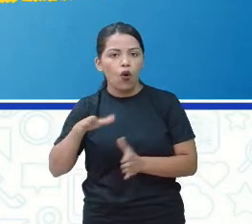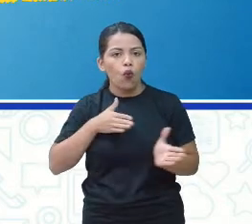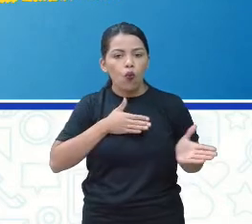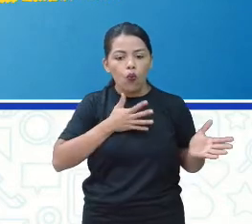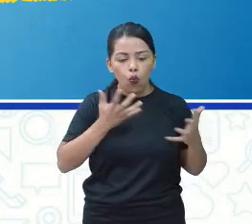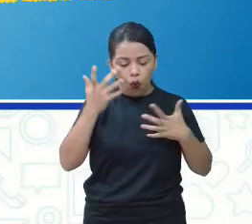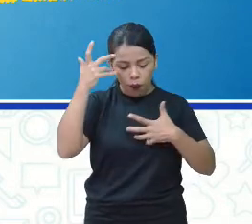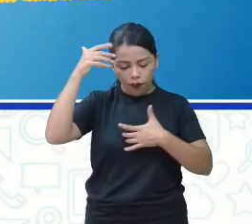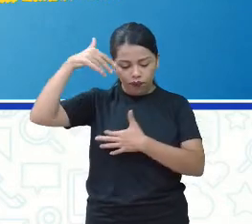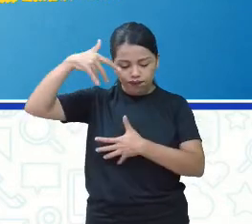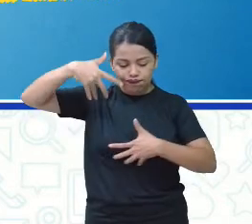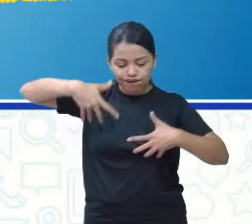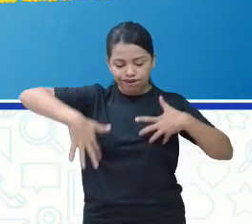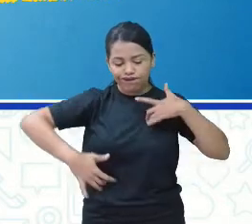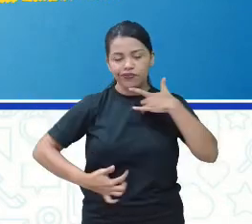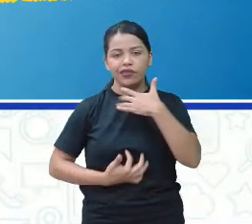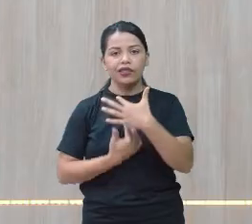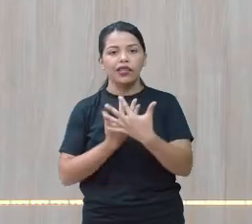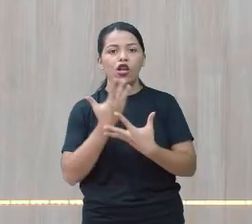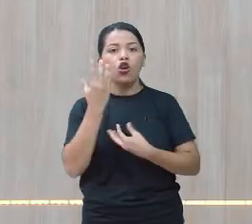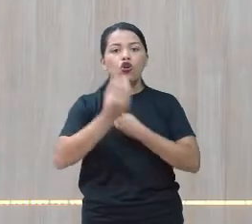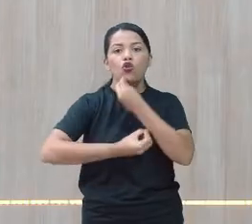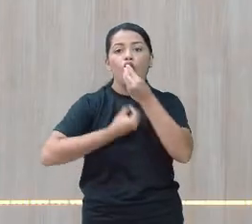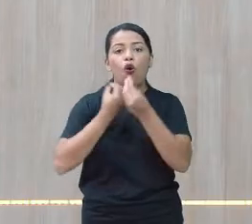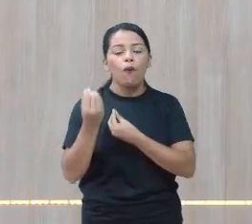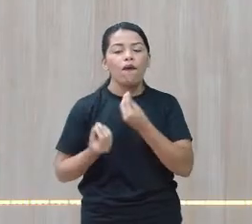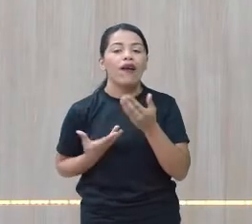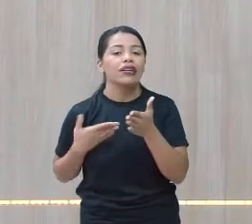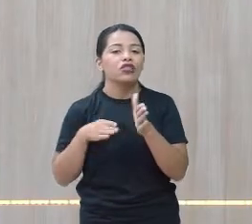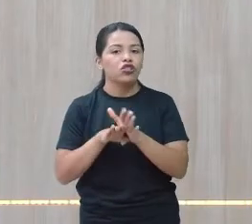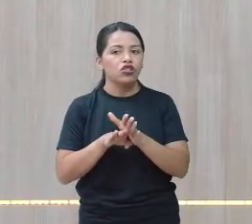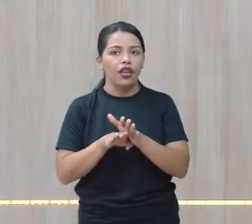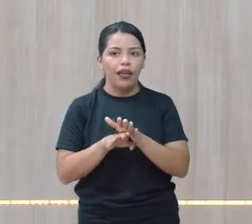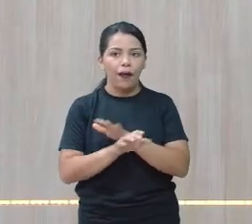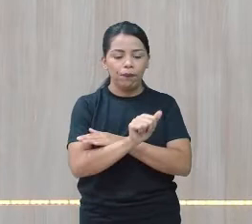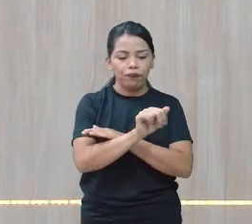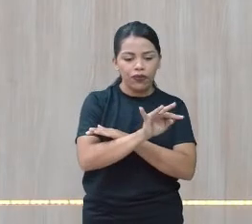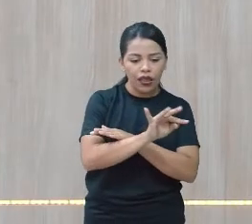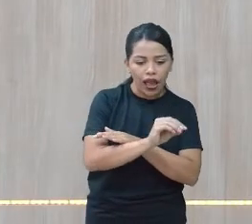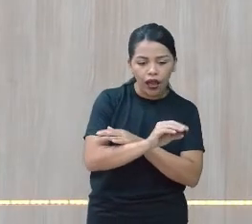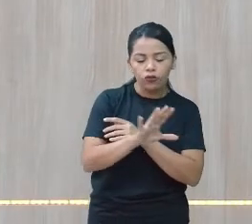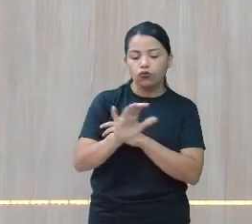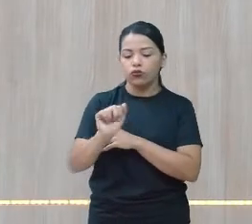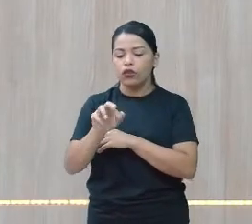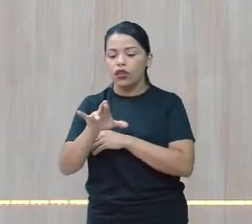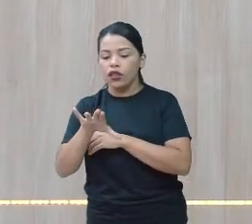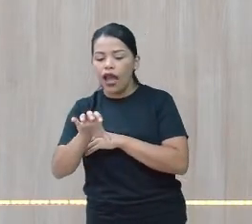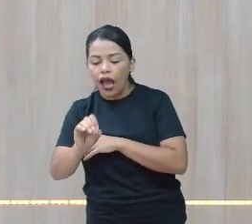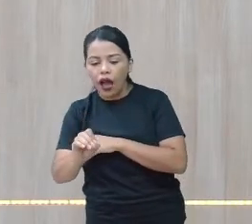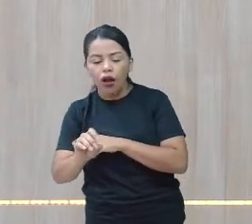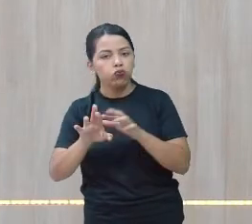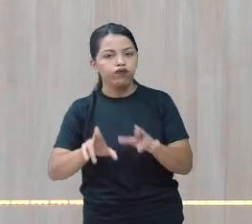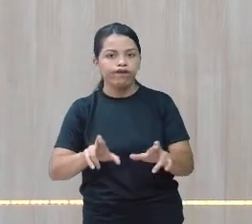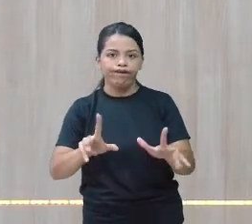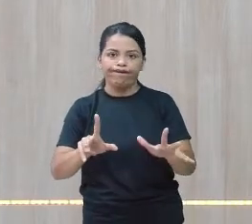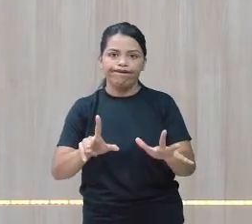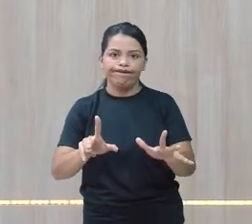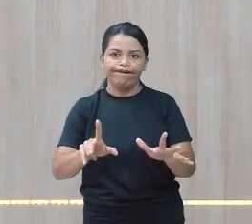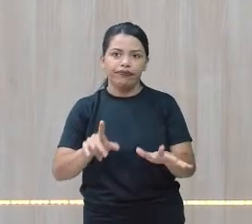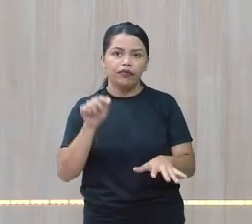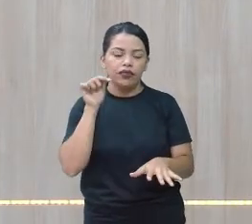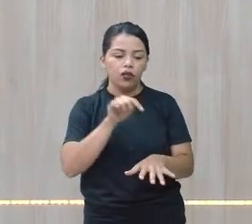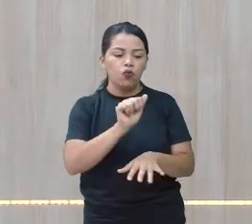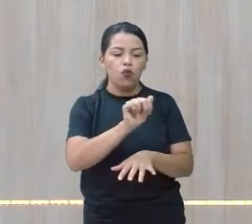execução do movimento. Então, muita gente pensa que ato reflexo e arco reflexo é a mesma coisa. Olha, o ato reflexo é